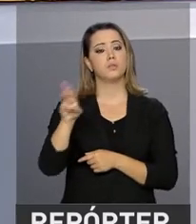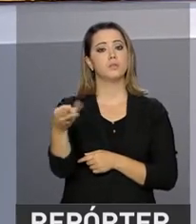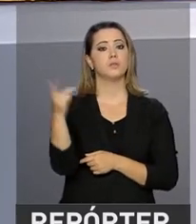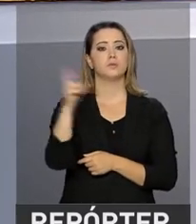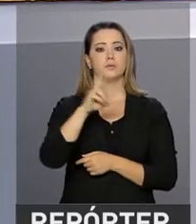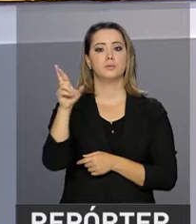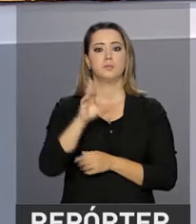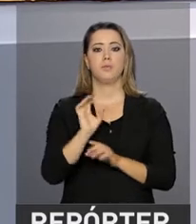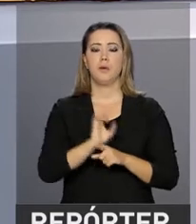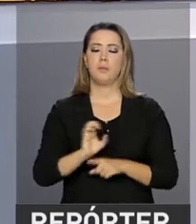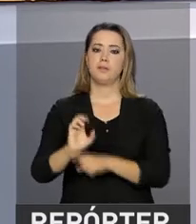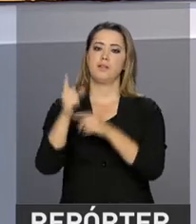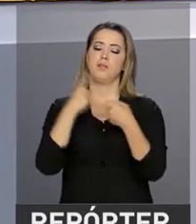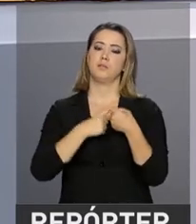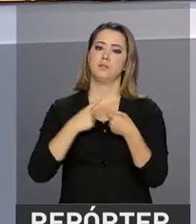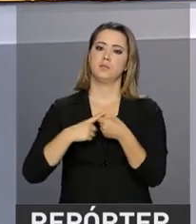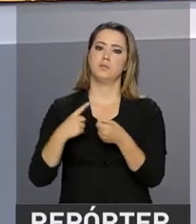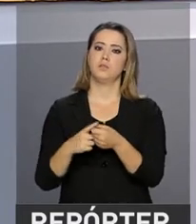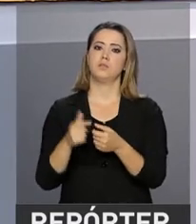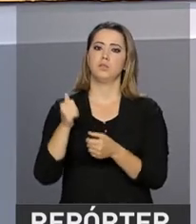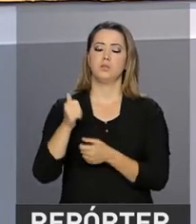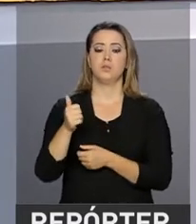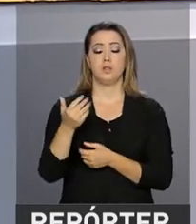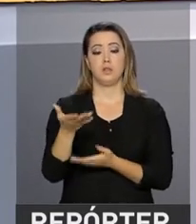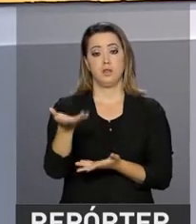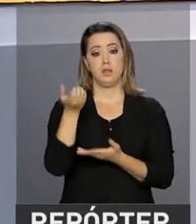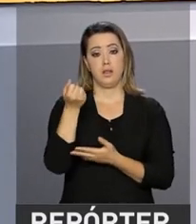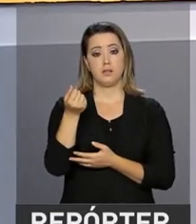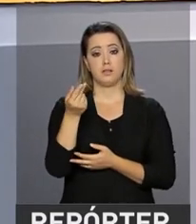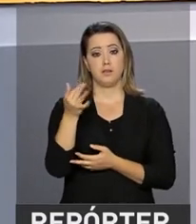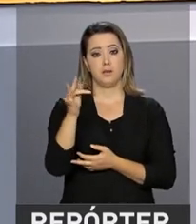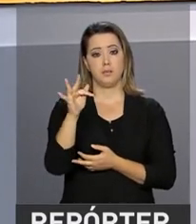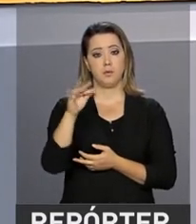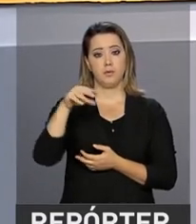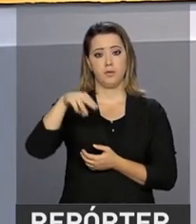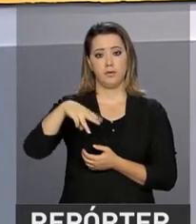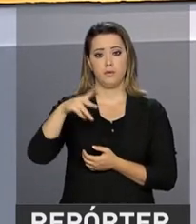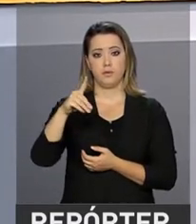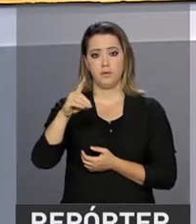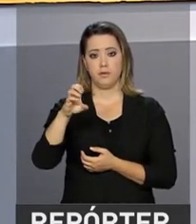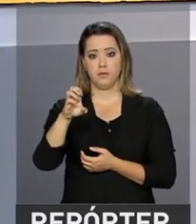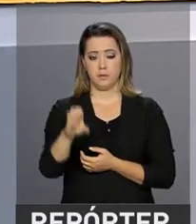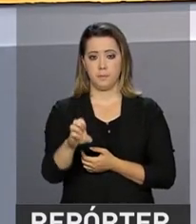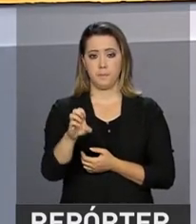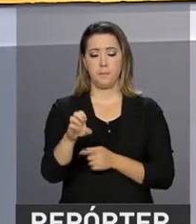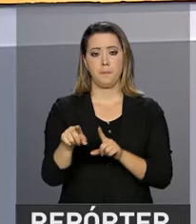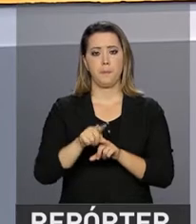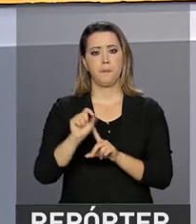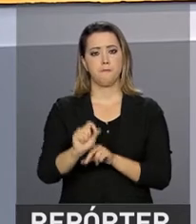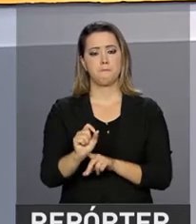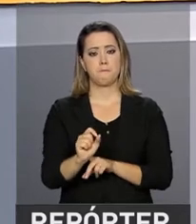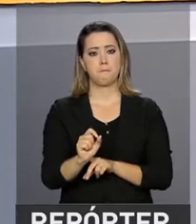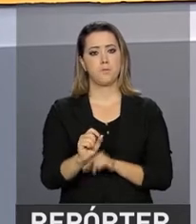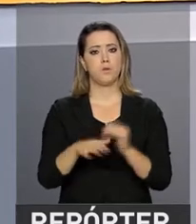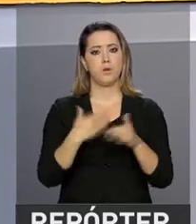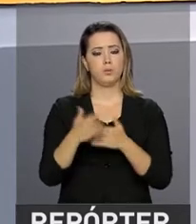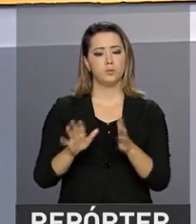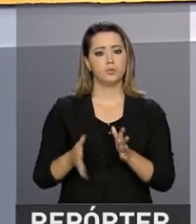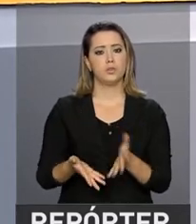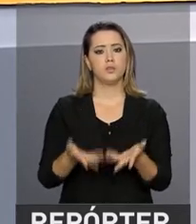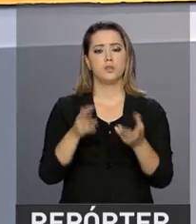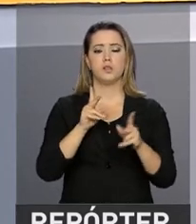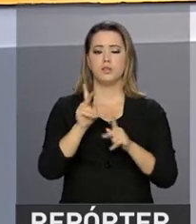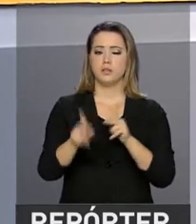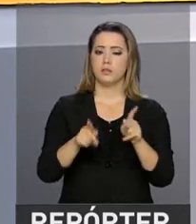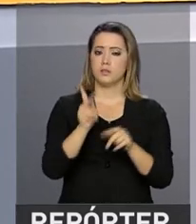para estados e municípios beneficiários do fundo de manutenção e desenvolvimento da educação básica e de valorização dos